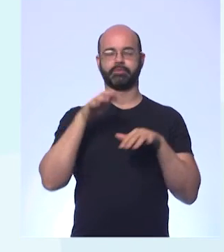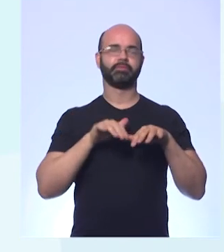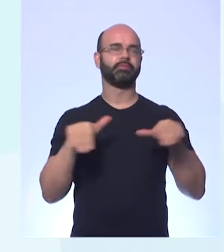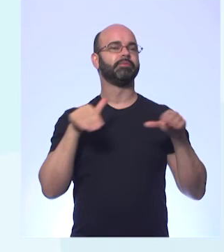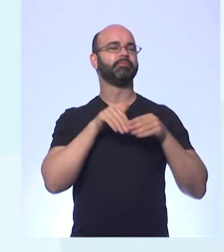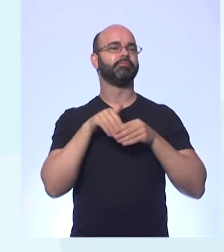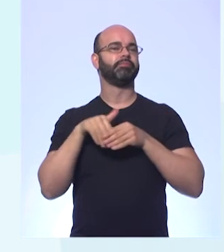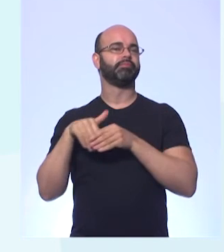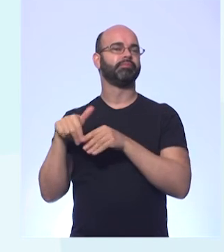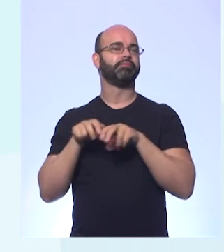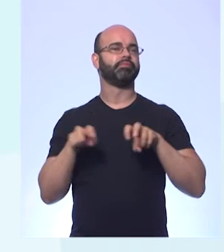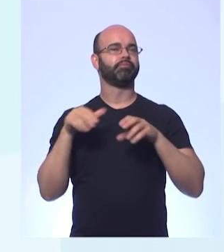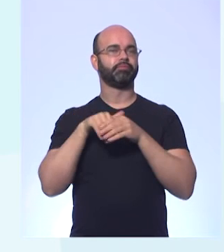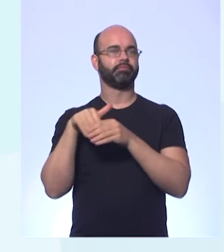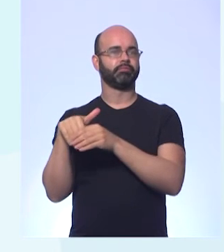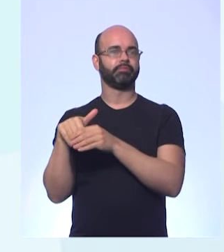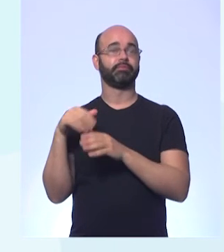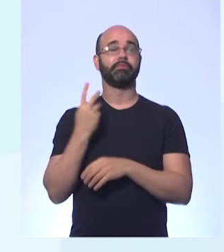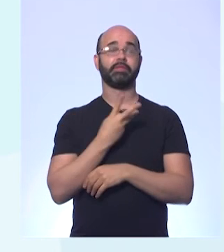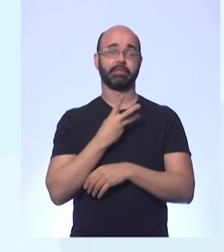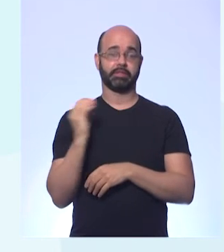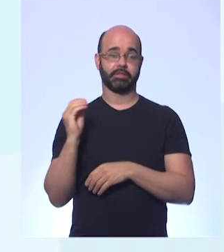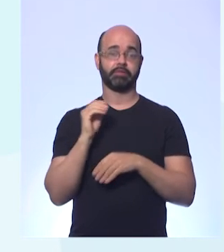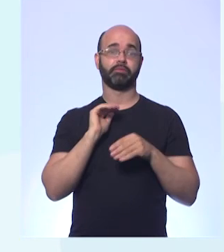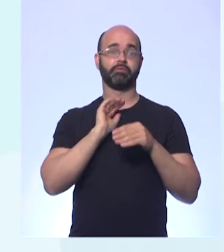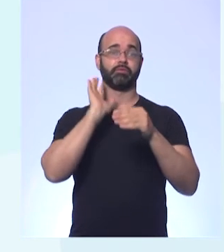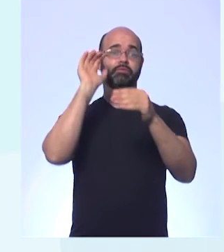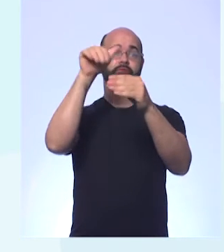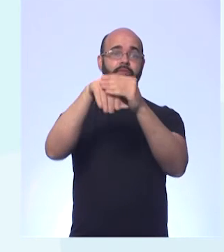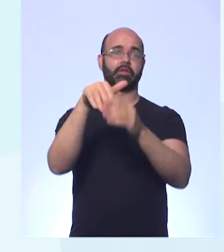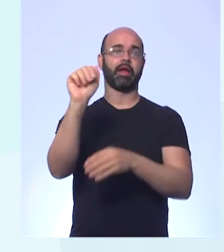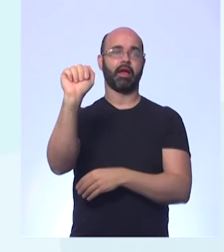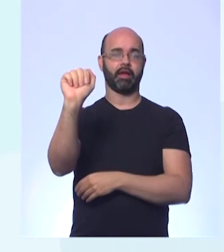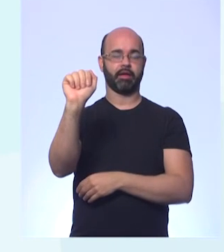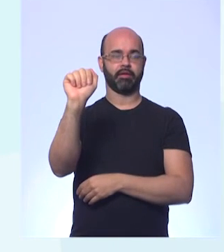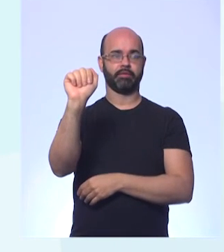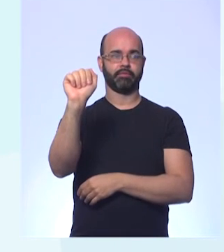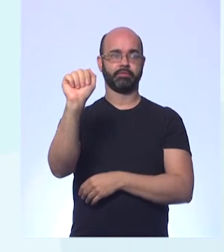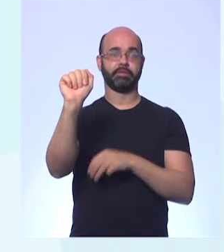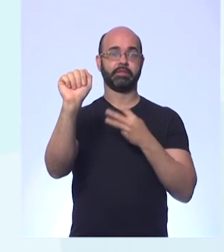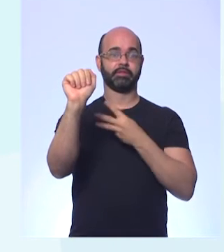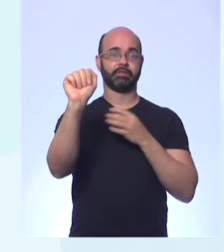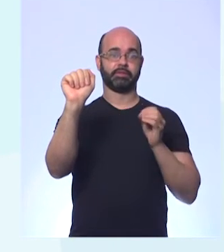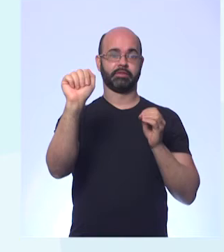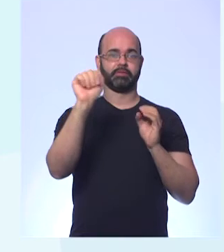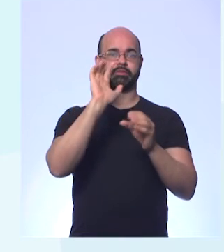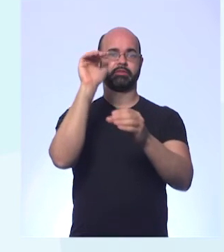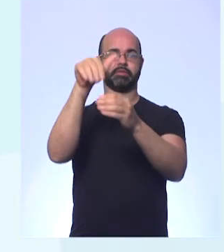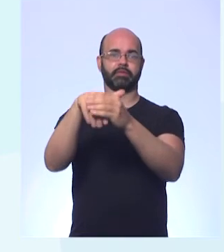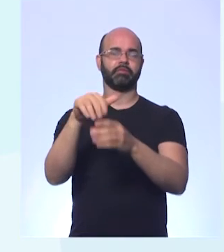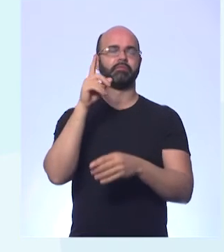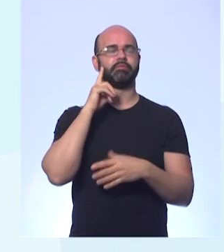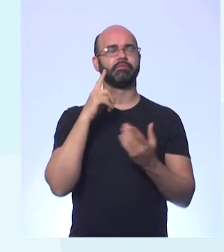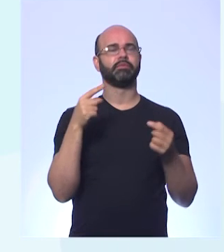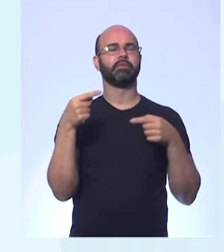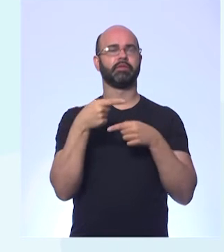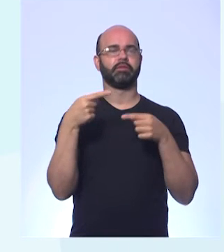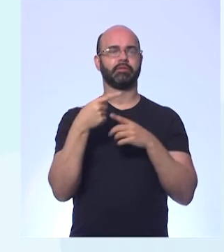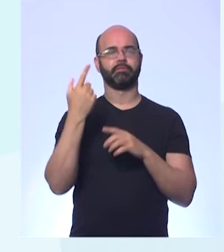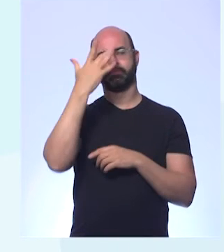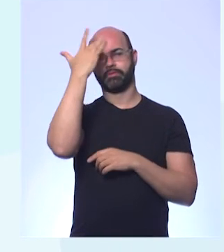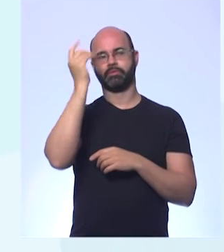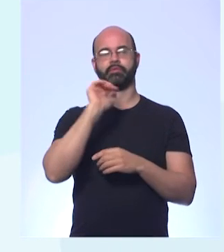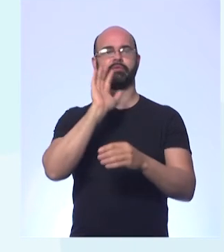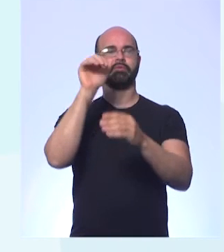Dos quais 300 votaram no candidato A. Determine a razão entre os que votaram em